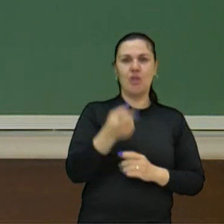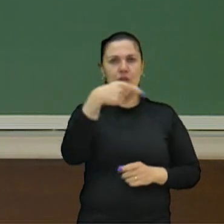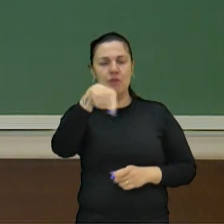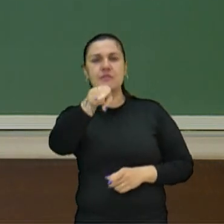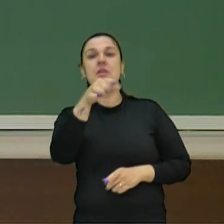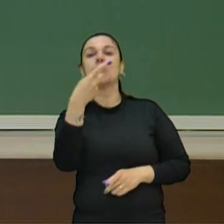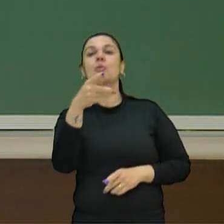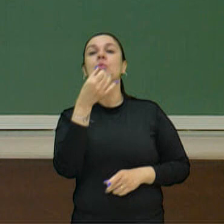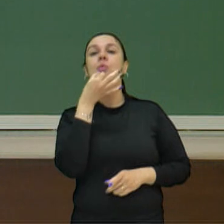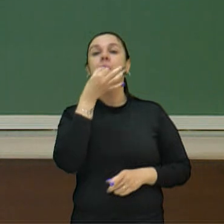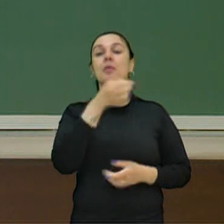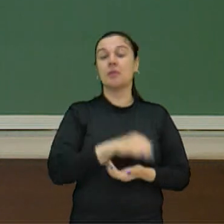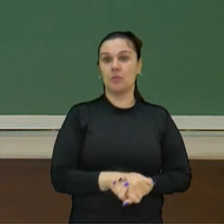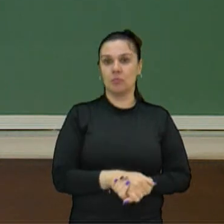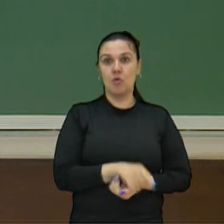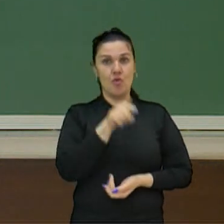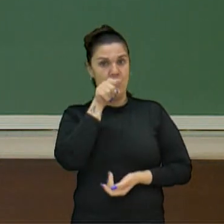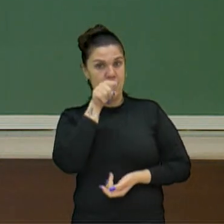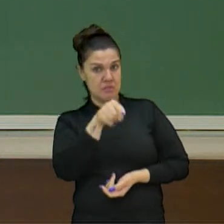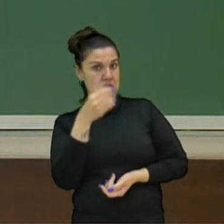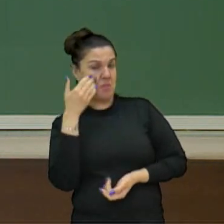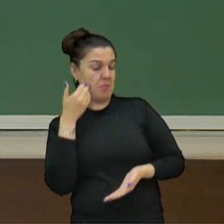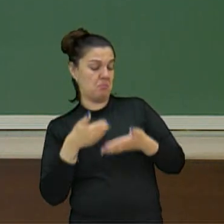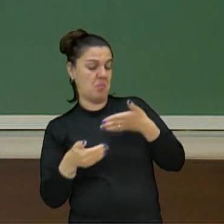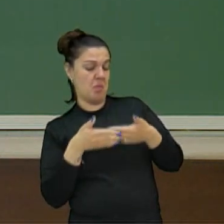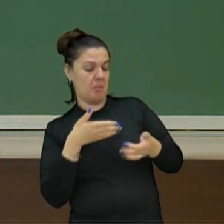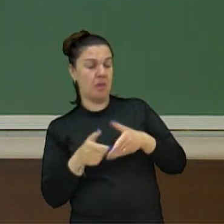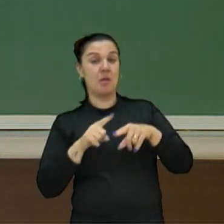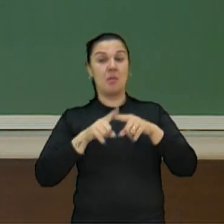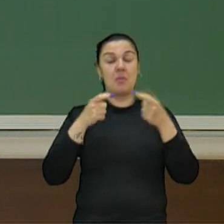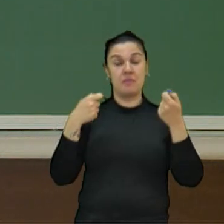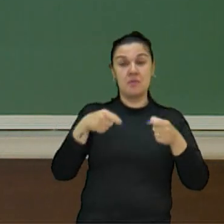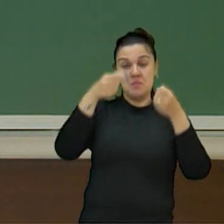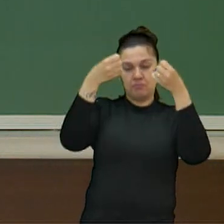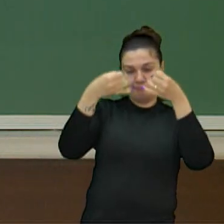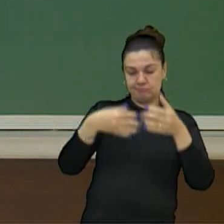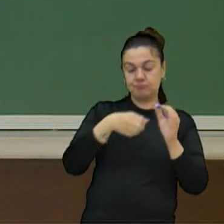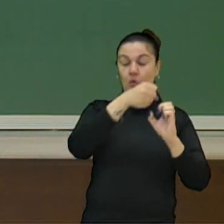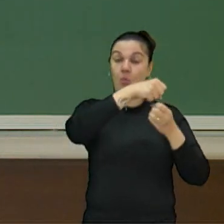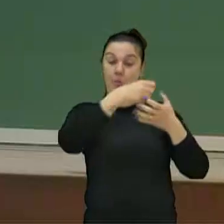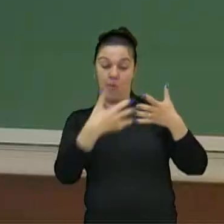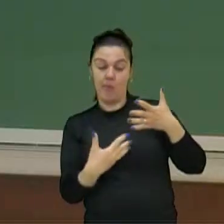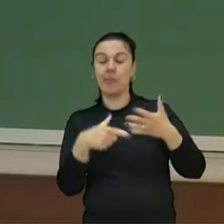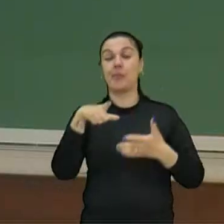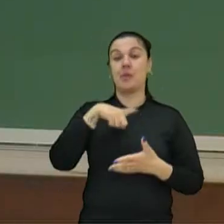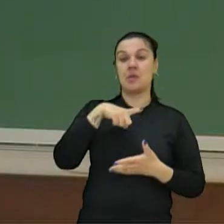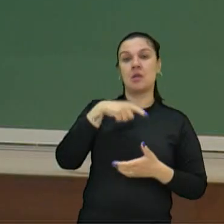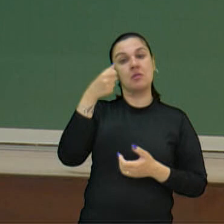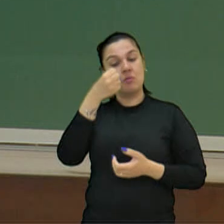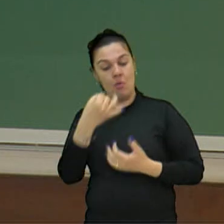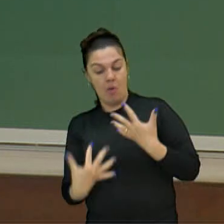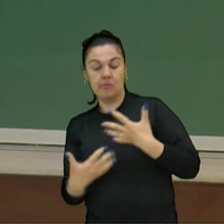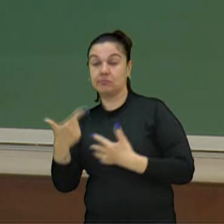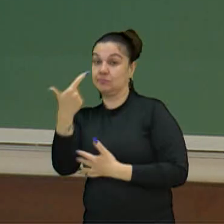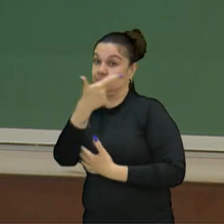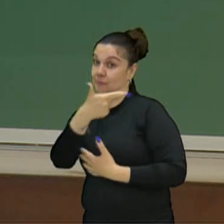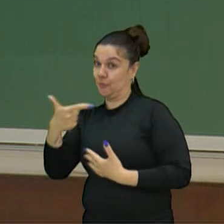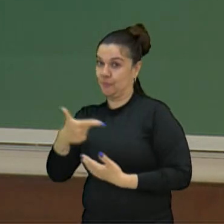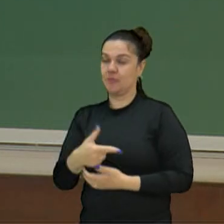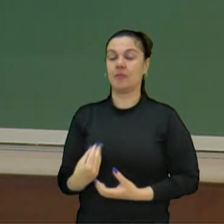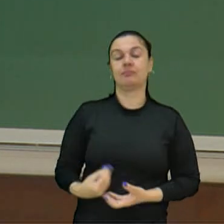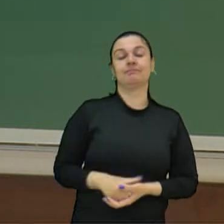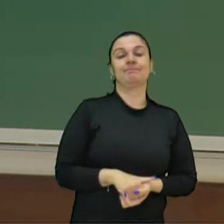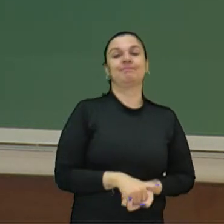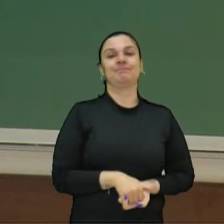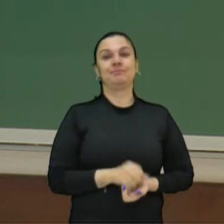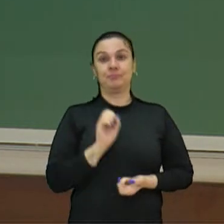vai dizer o quê? Você tem que saber, tanto faz o que você acredita, mas você tem que saber quais características que ele tem de um ser vivo e quais características que ele tem que